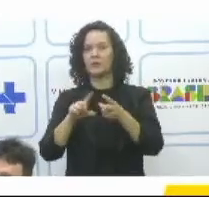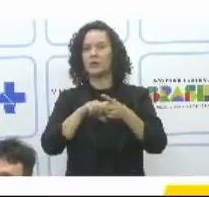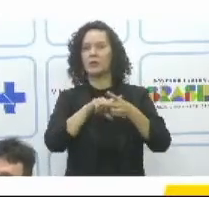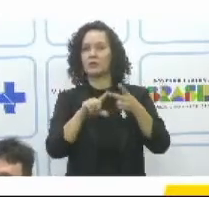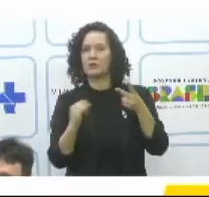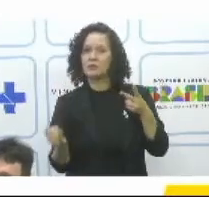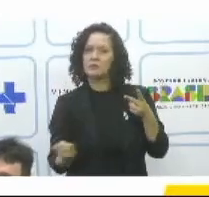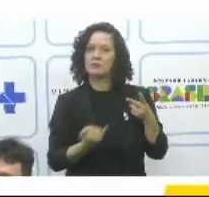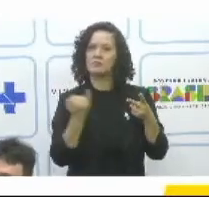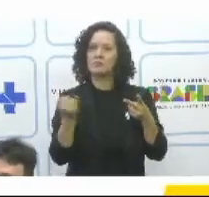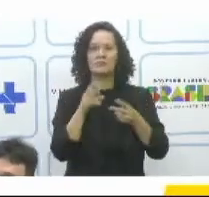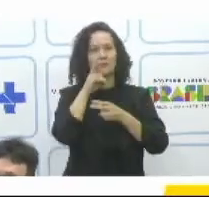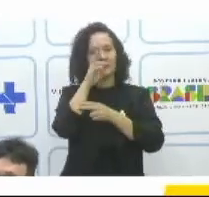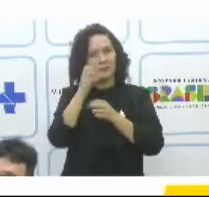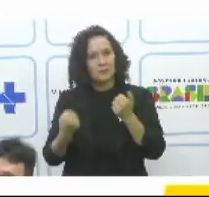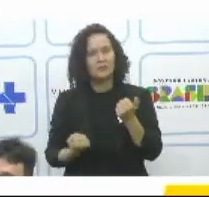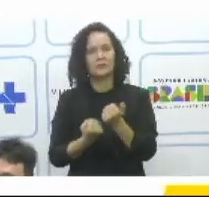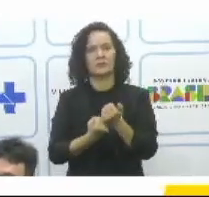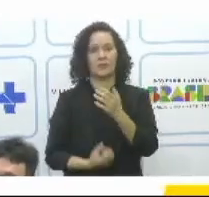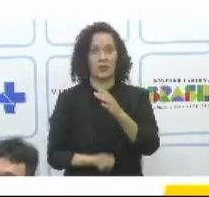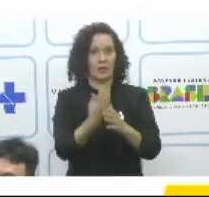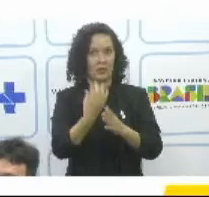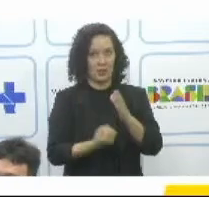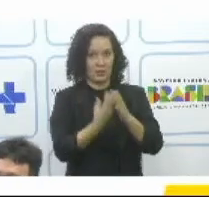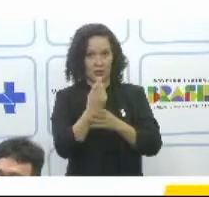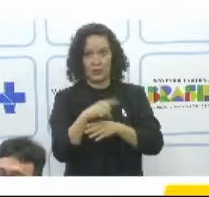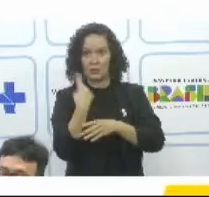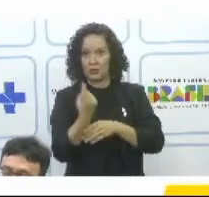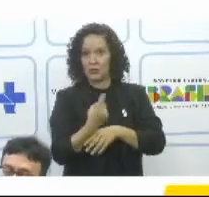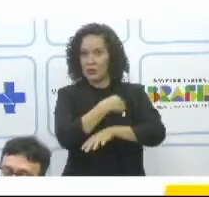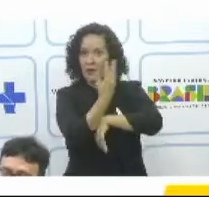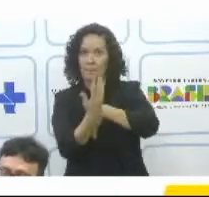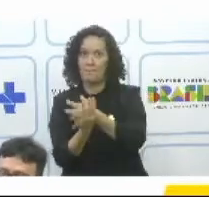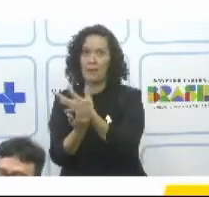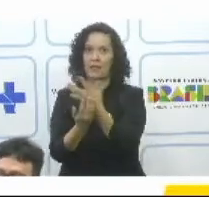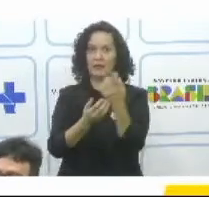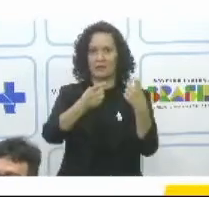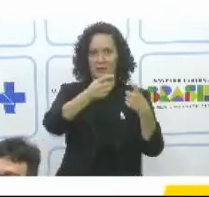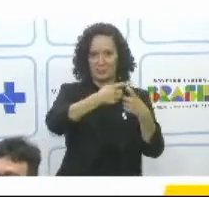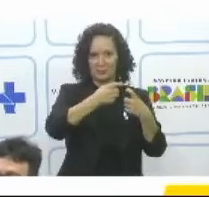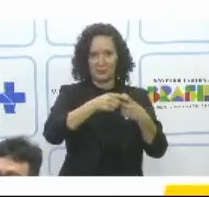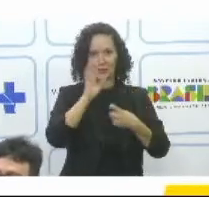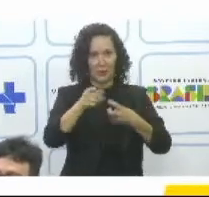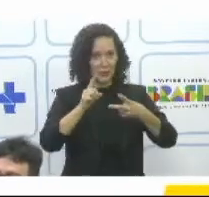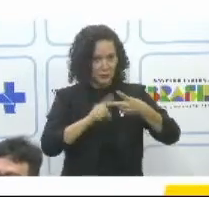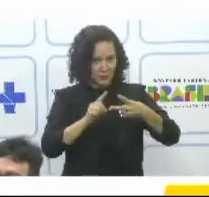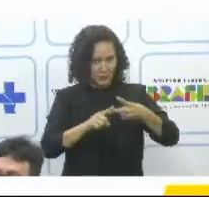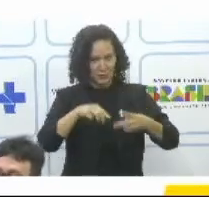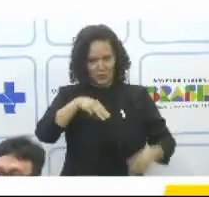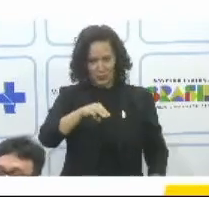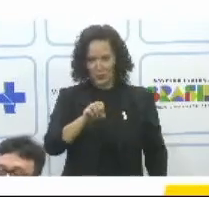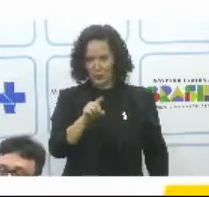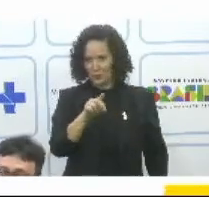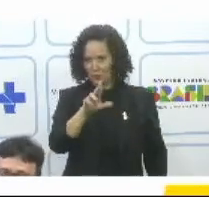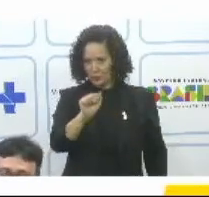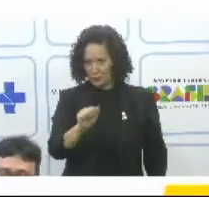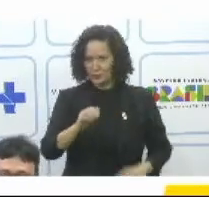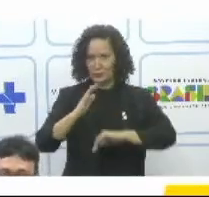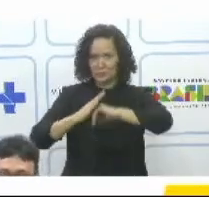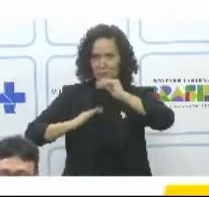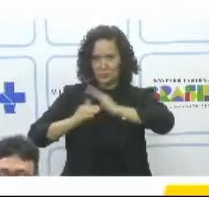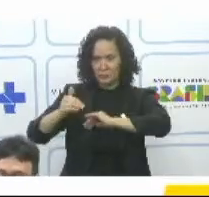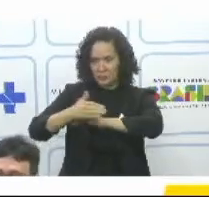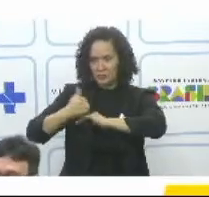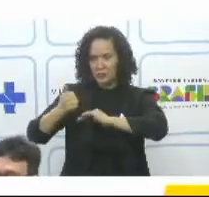importantes, né, fortalecendo a implementação das plantas medicinais, um segundo módulo, né, de formação em fitoterapia para os profissionais